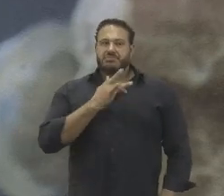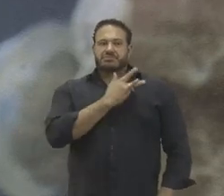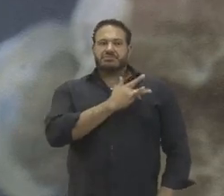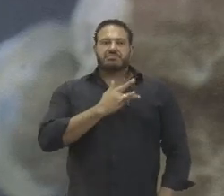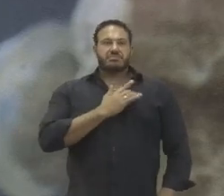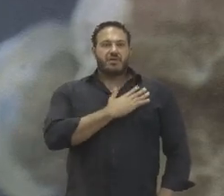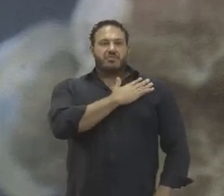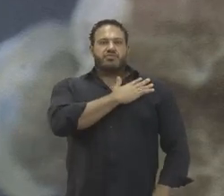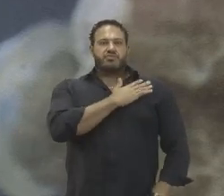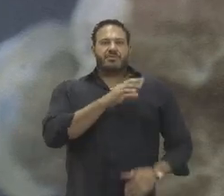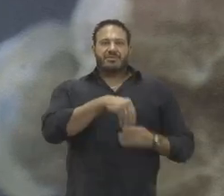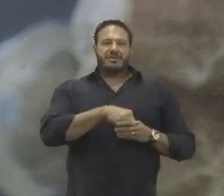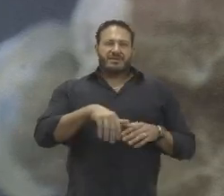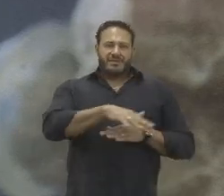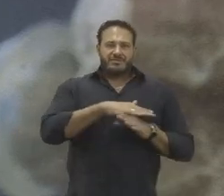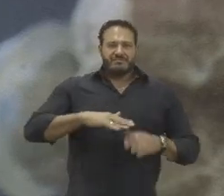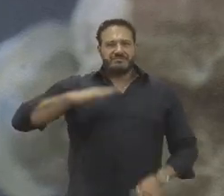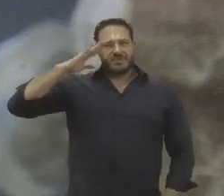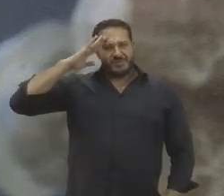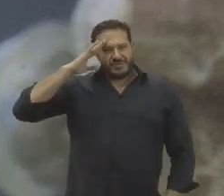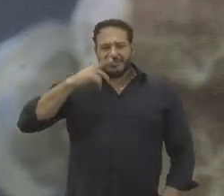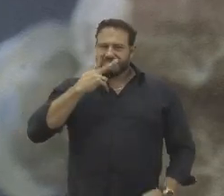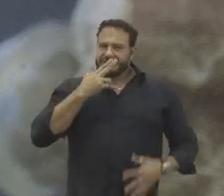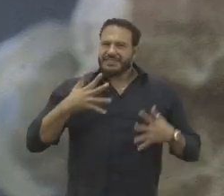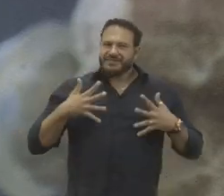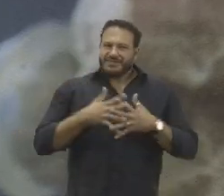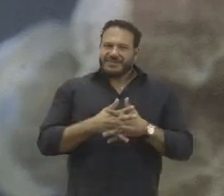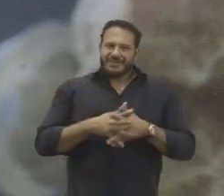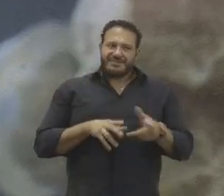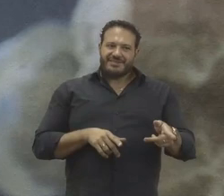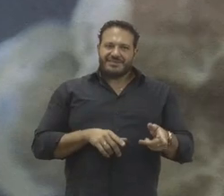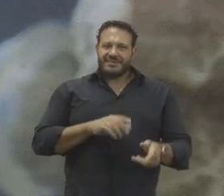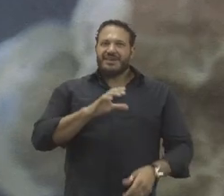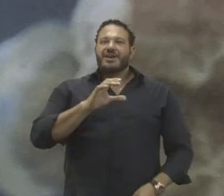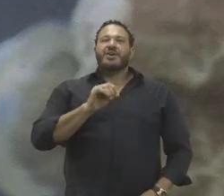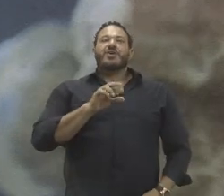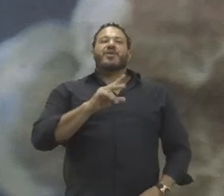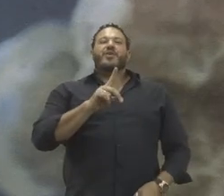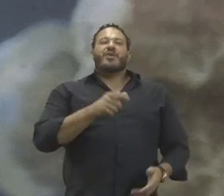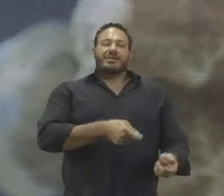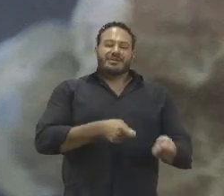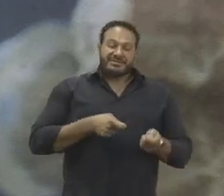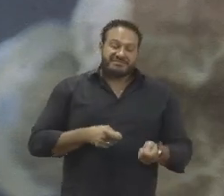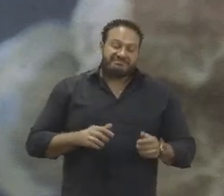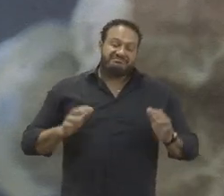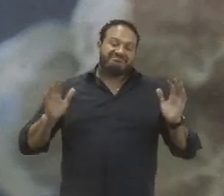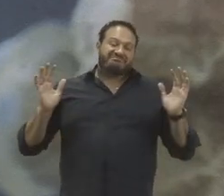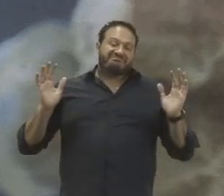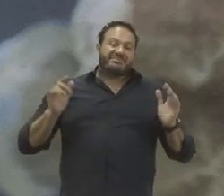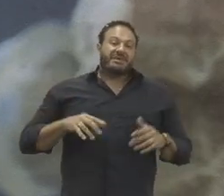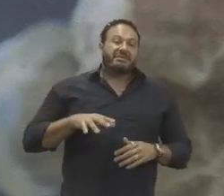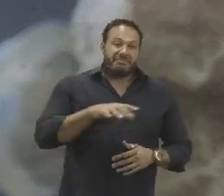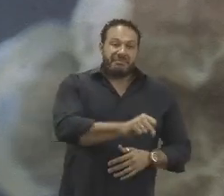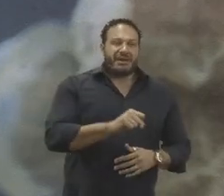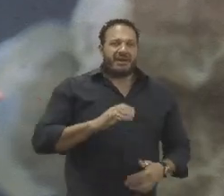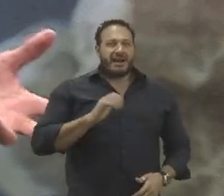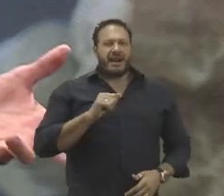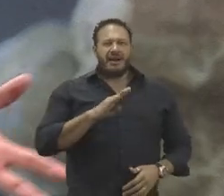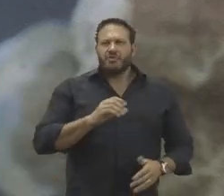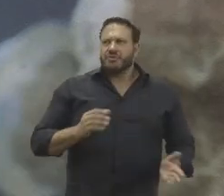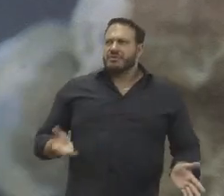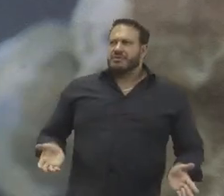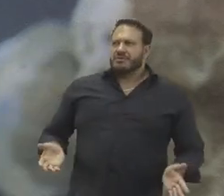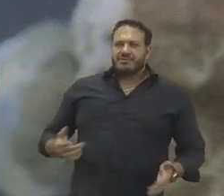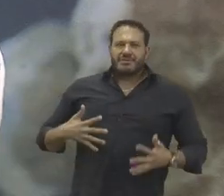posto hierárquico então não deve ser confundido com a com a corda enfim pega o cabo é